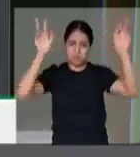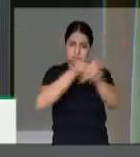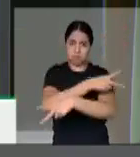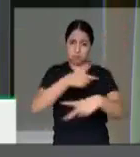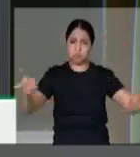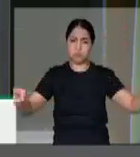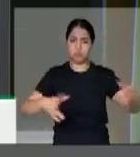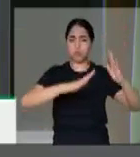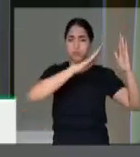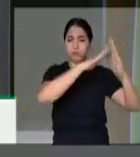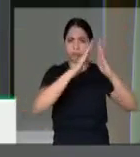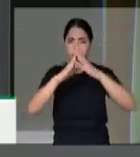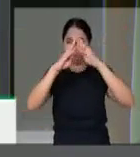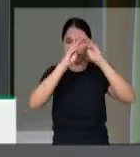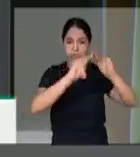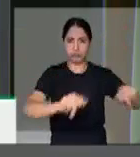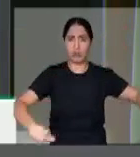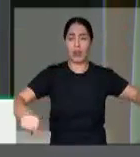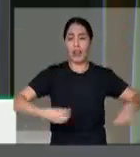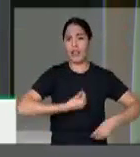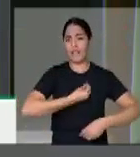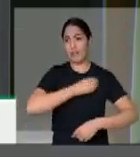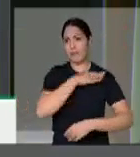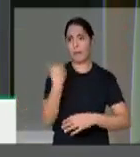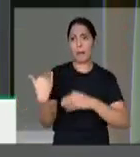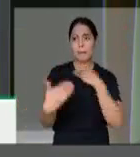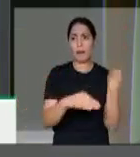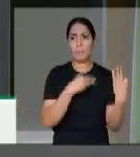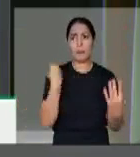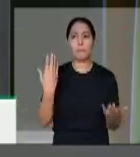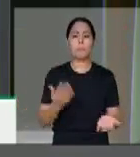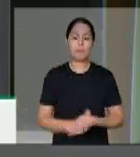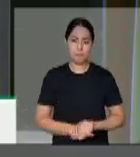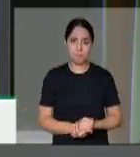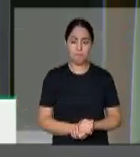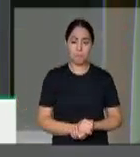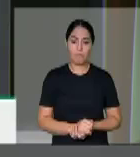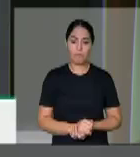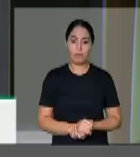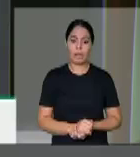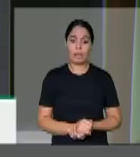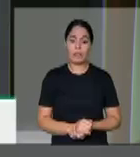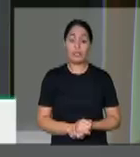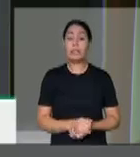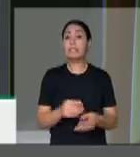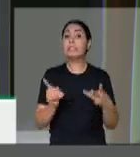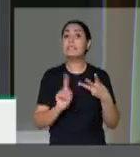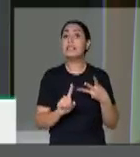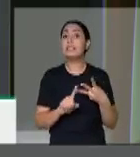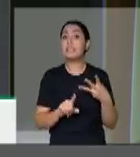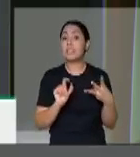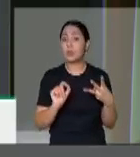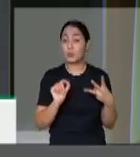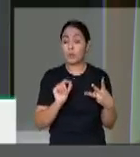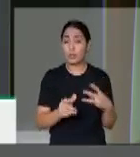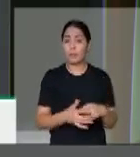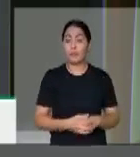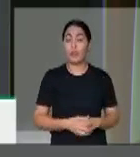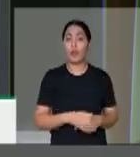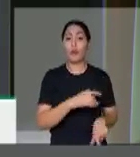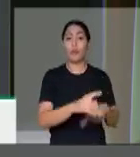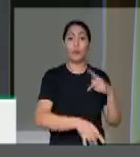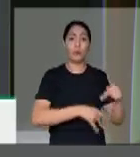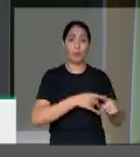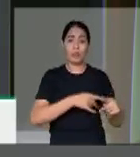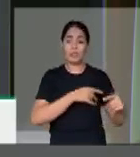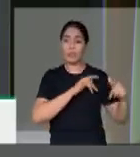tantas perdas, inclusive em termos de vidas humanas. Terceira razão, abriga povos tradicionais,